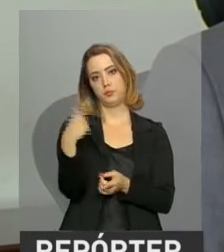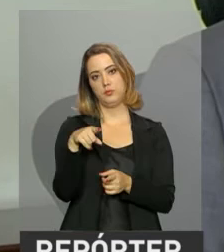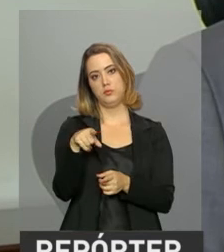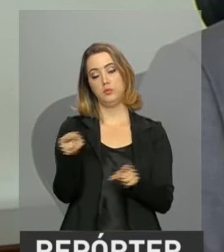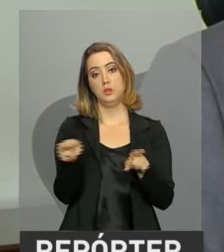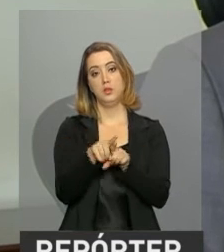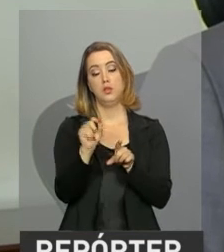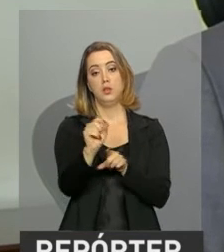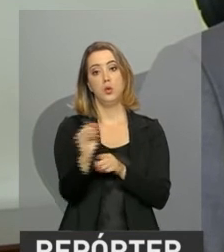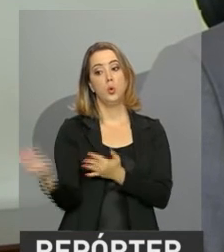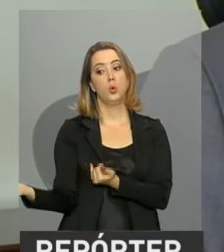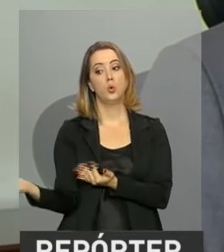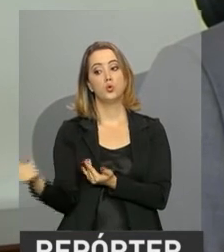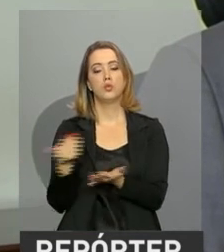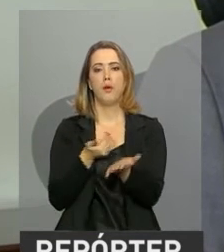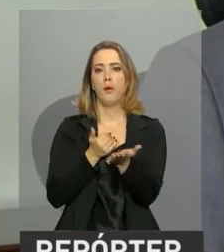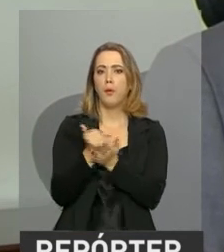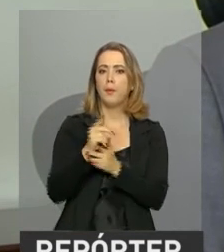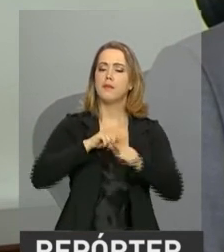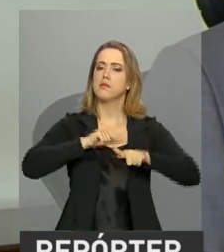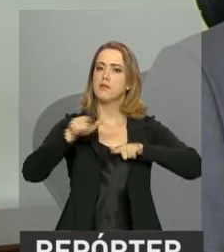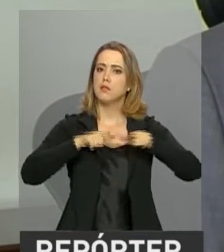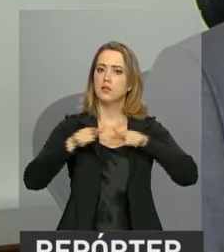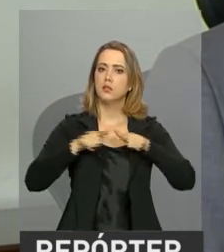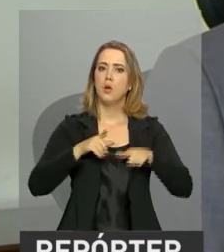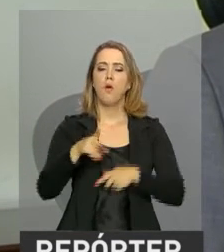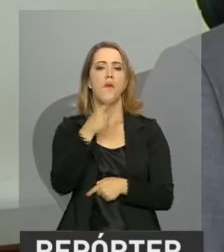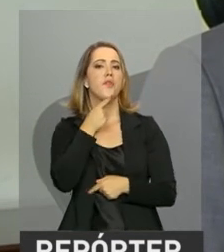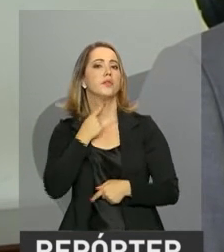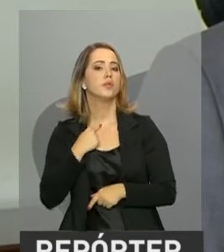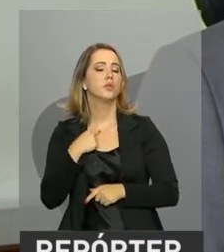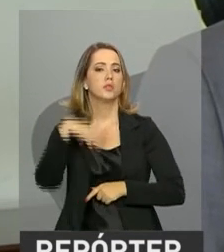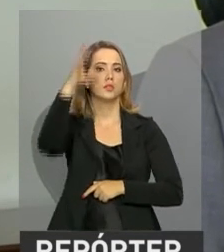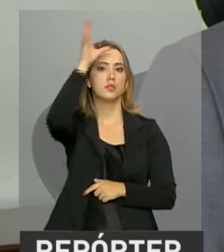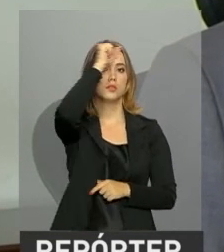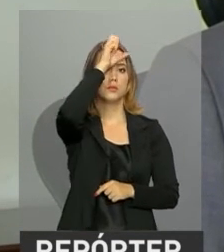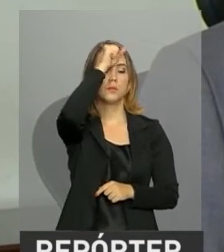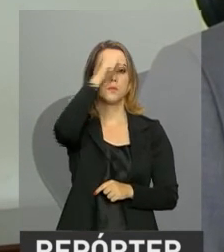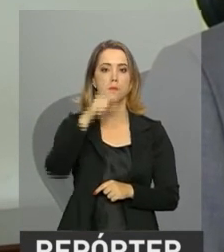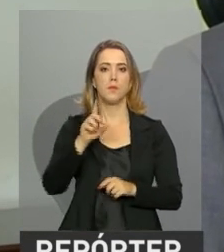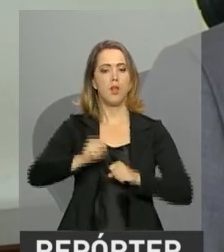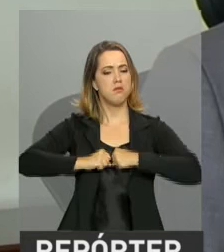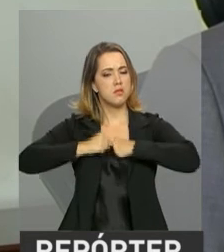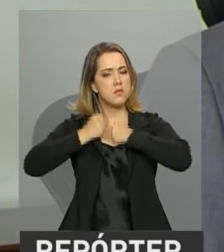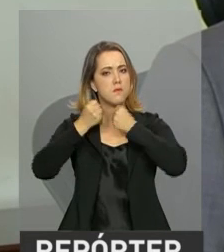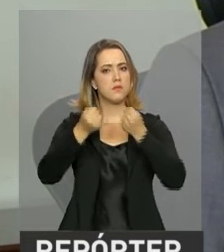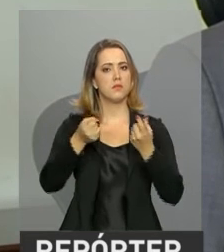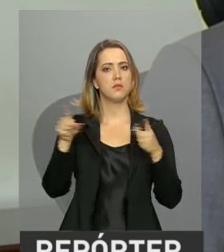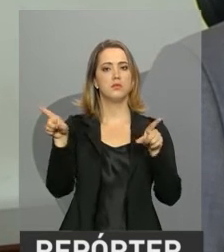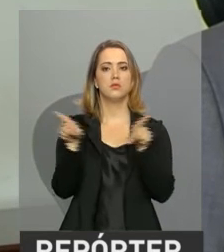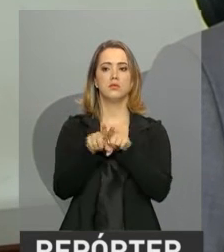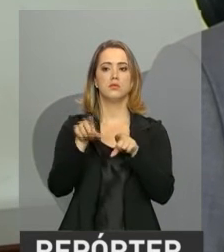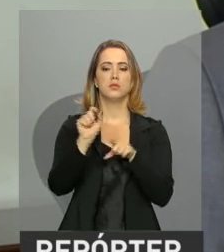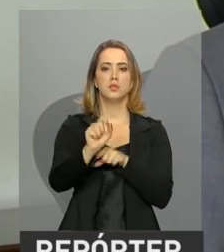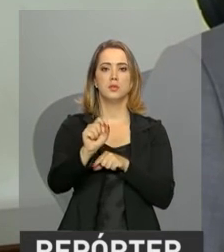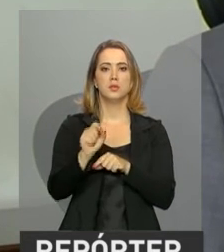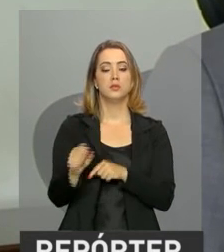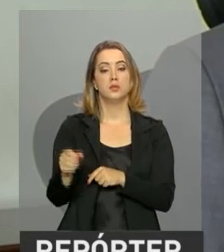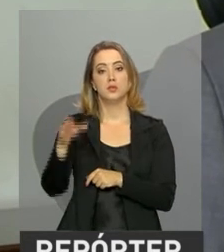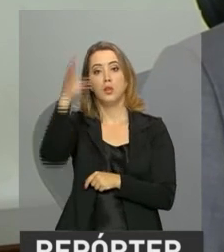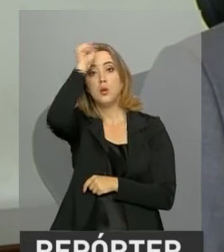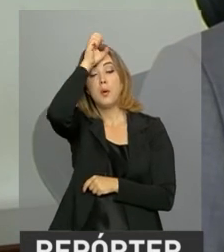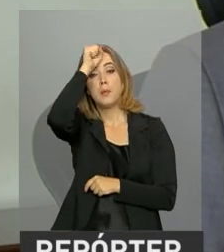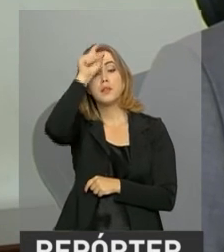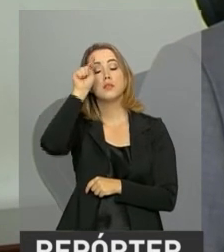das vezes, ele tem iniciativa, ele tem muita vontade de aprender, ele é esforçado. E o aprendizado,